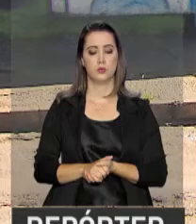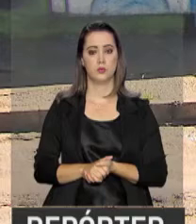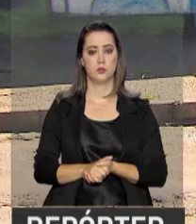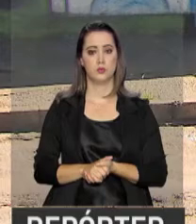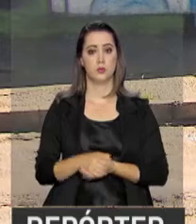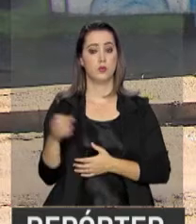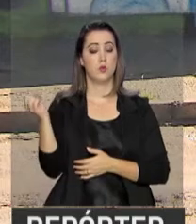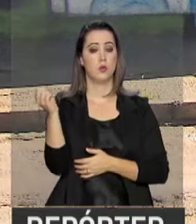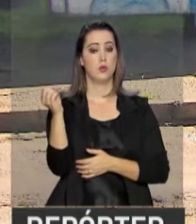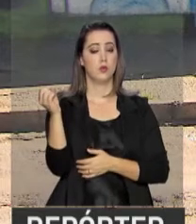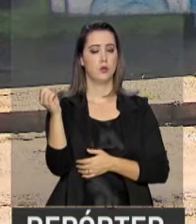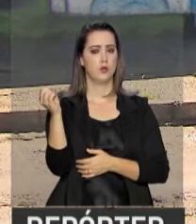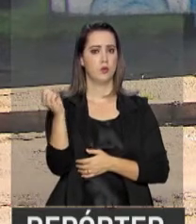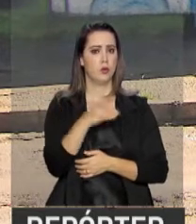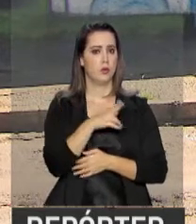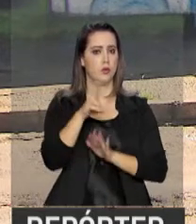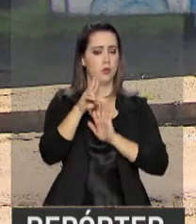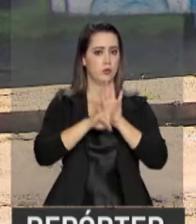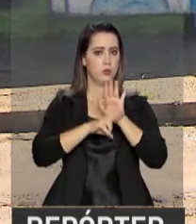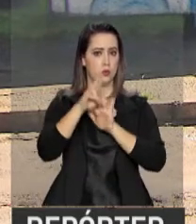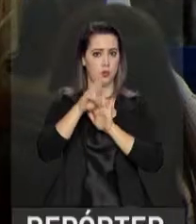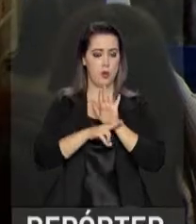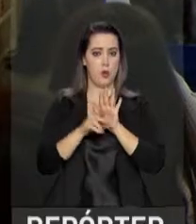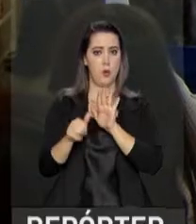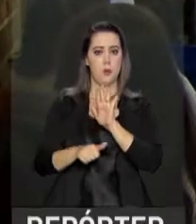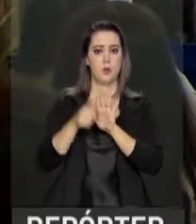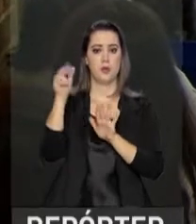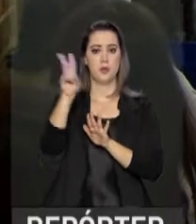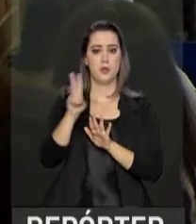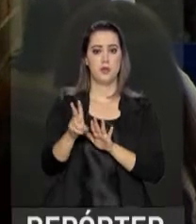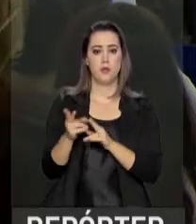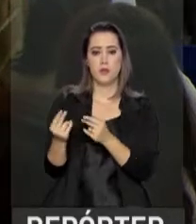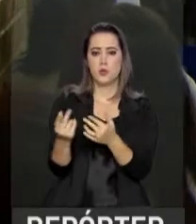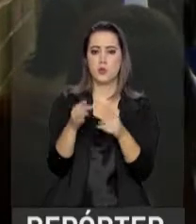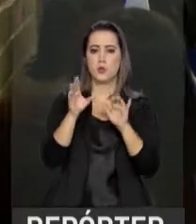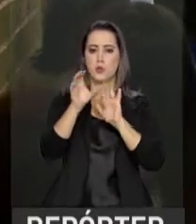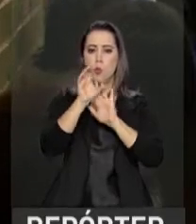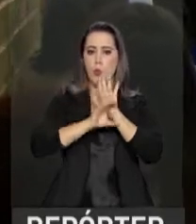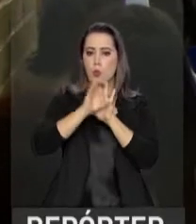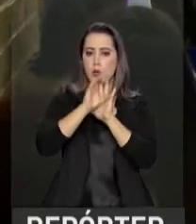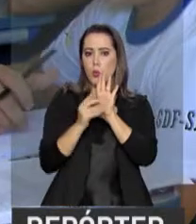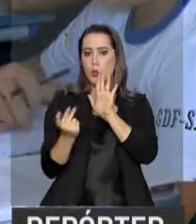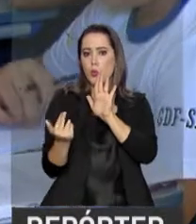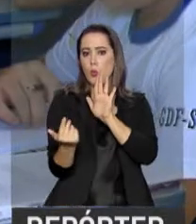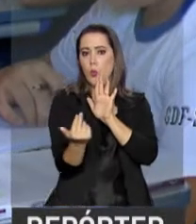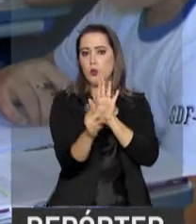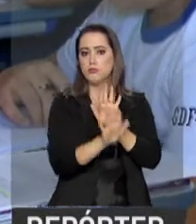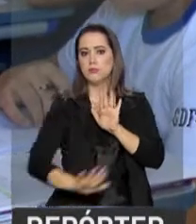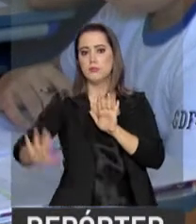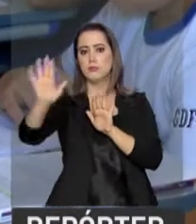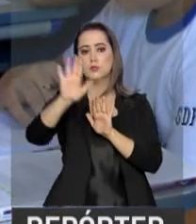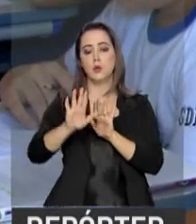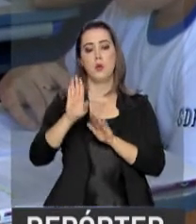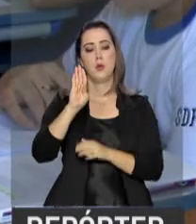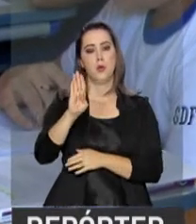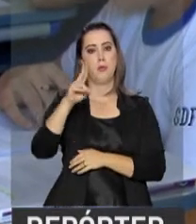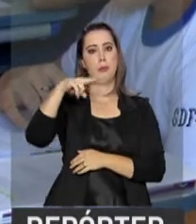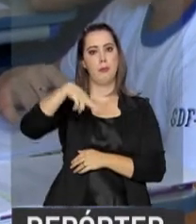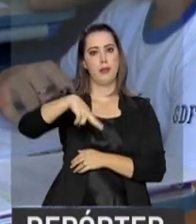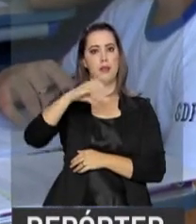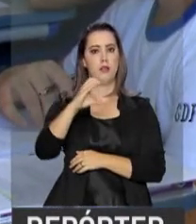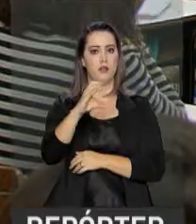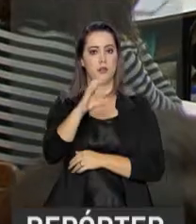Com a norma, o Brasil terá pela primeira vez uma Base Nacional Comum Curricular, BNCC, do